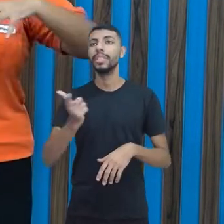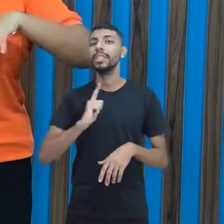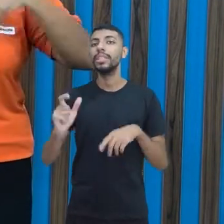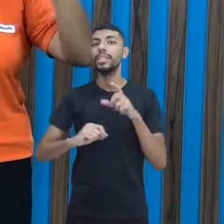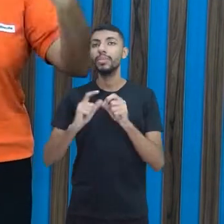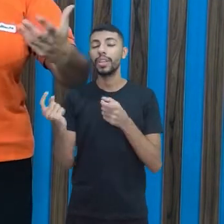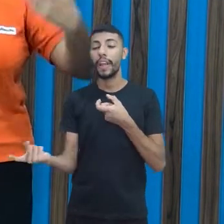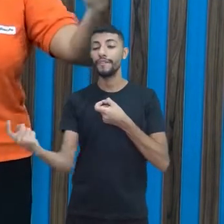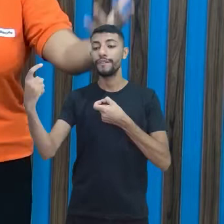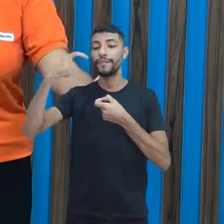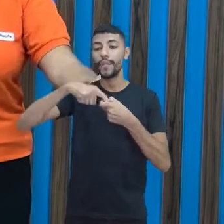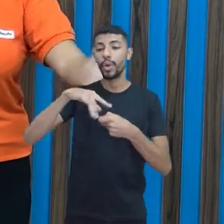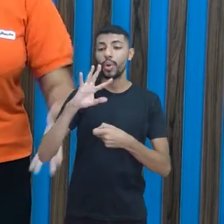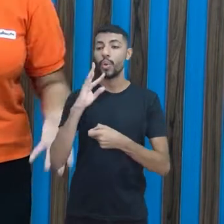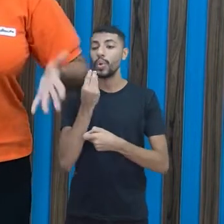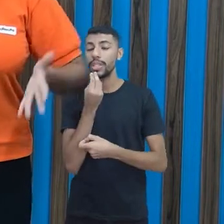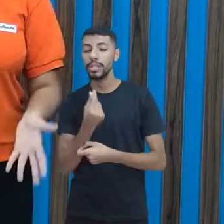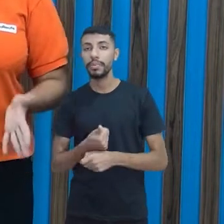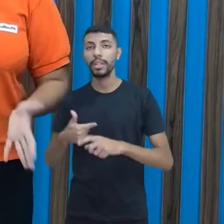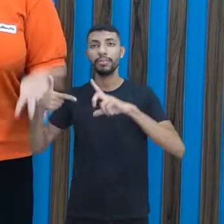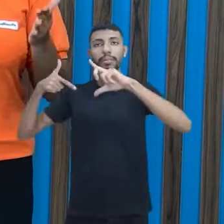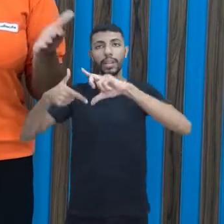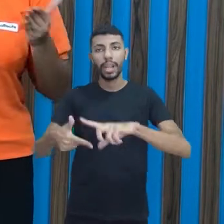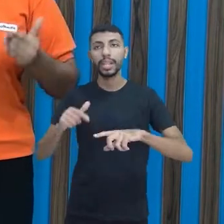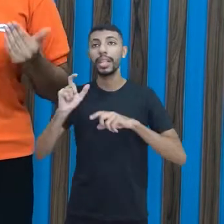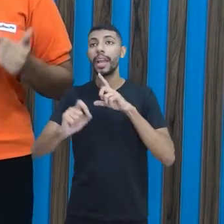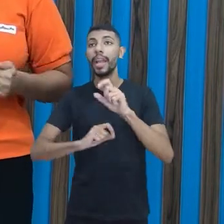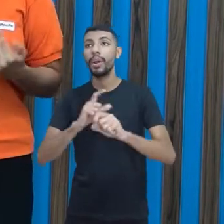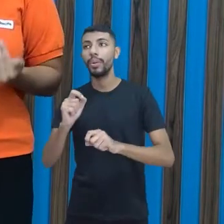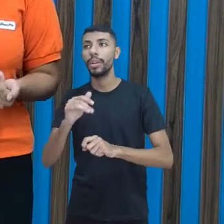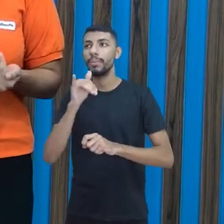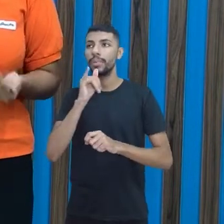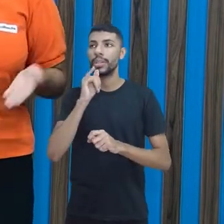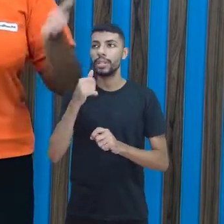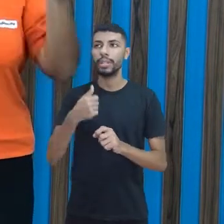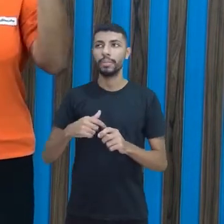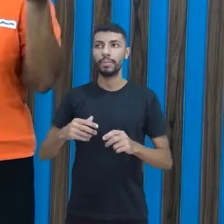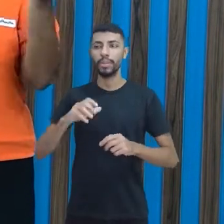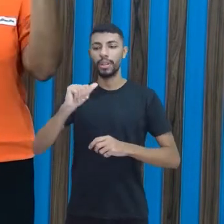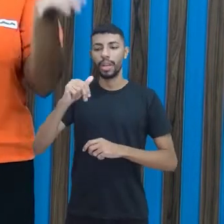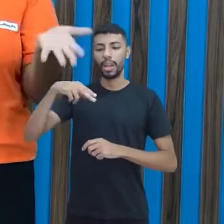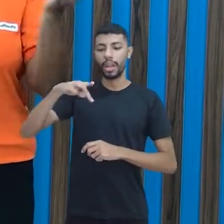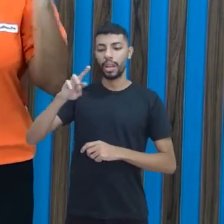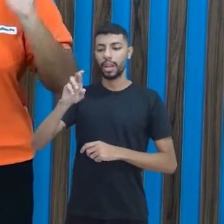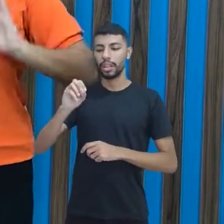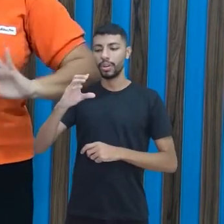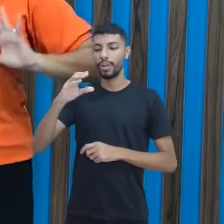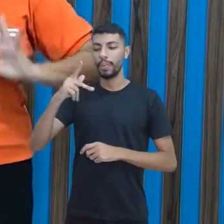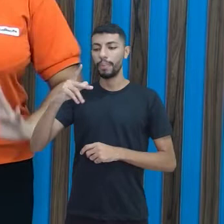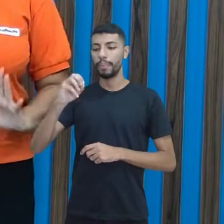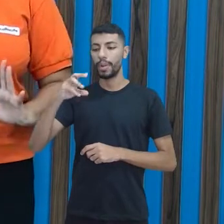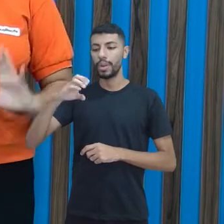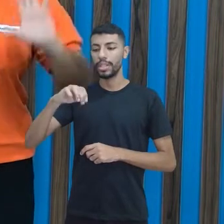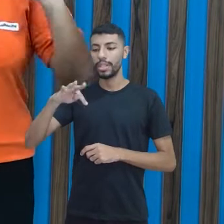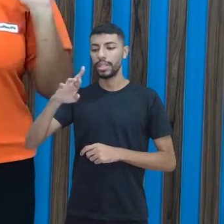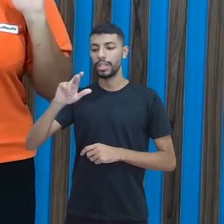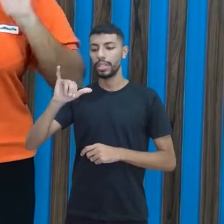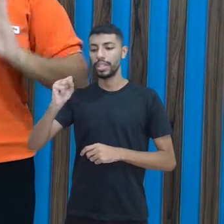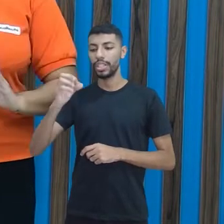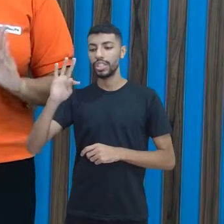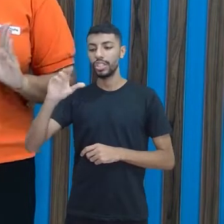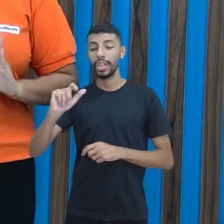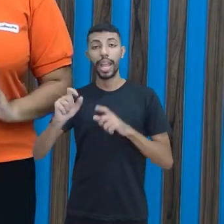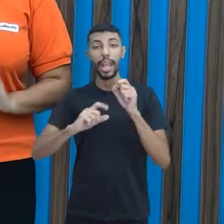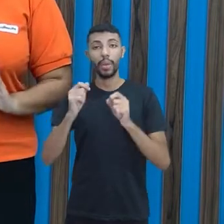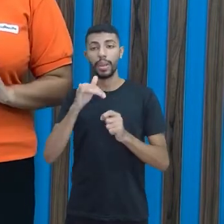ao conhecimento clássico, que era antropocentrista, ou seja, que colocava a figura do homem racional como a